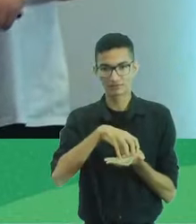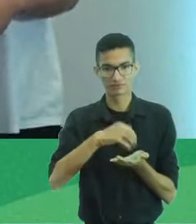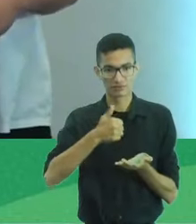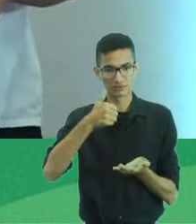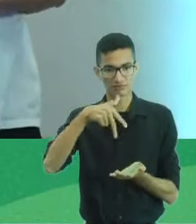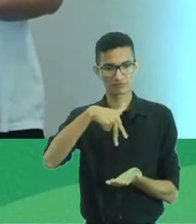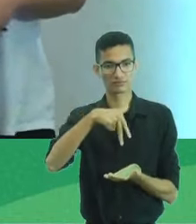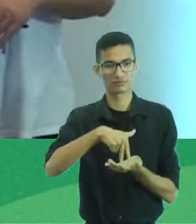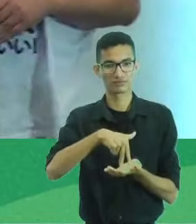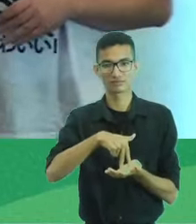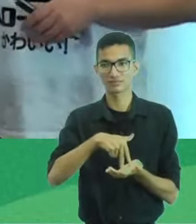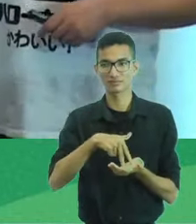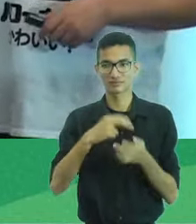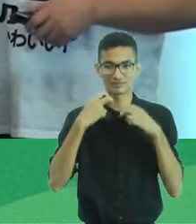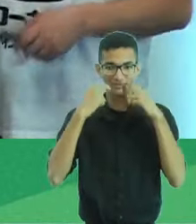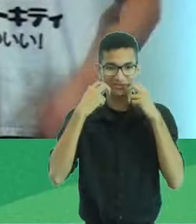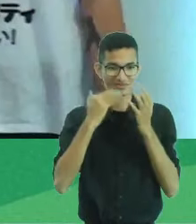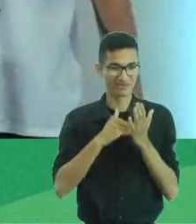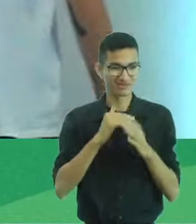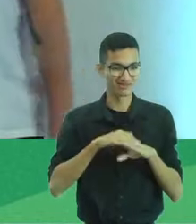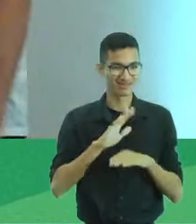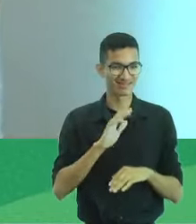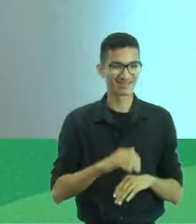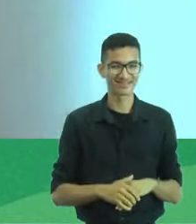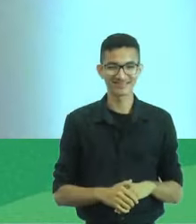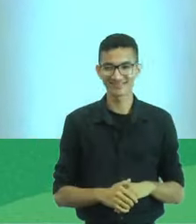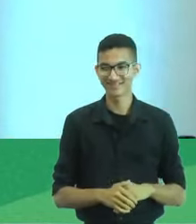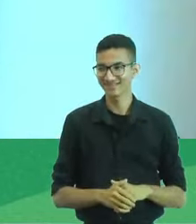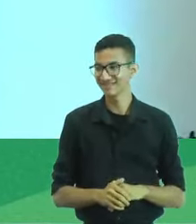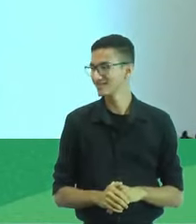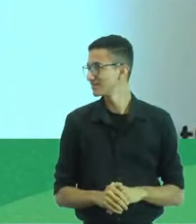da mais vergonha aqui mas tá tudo bem